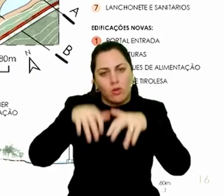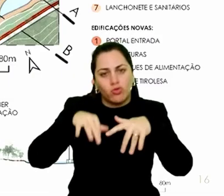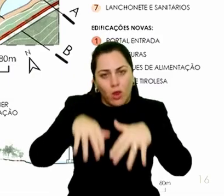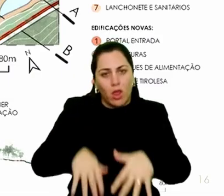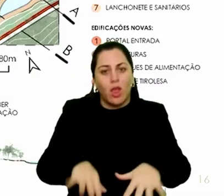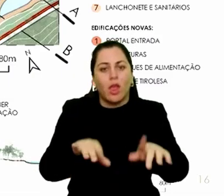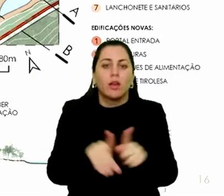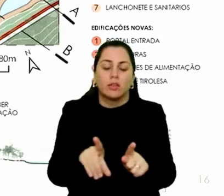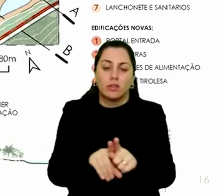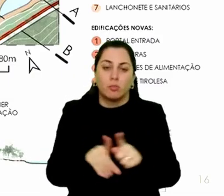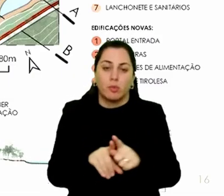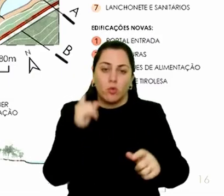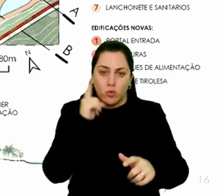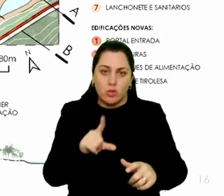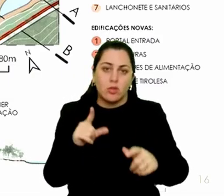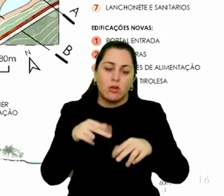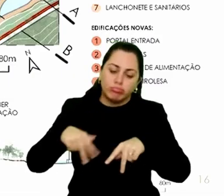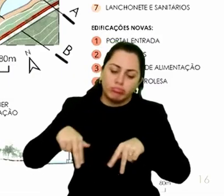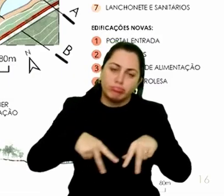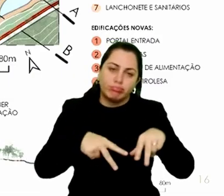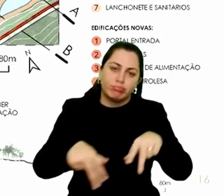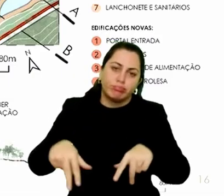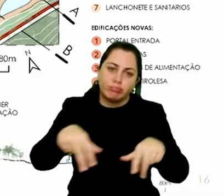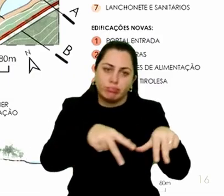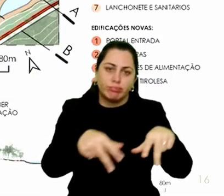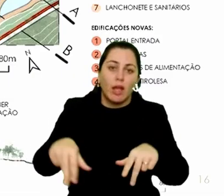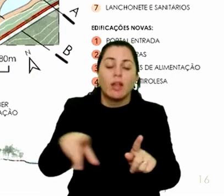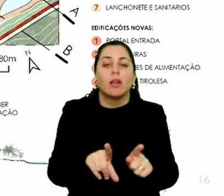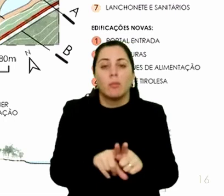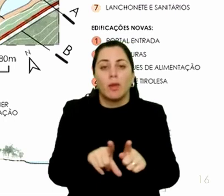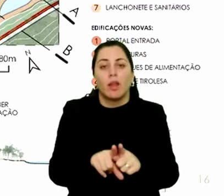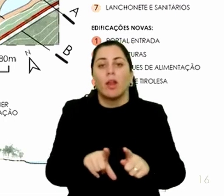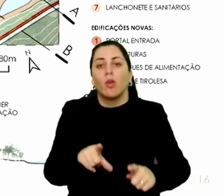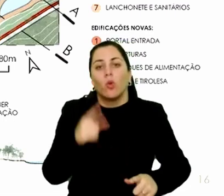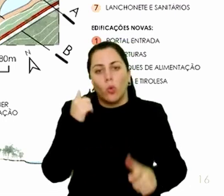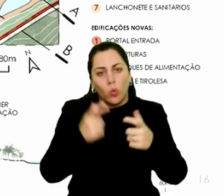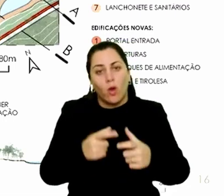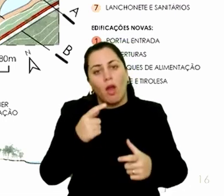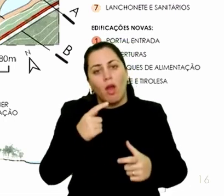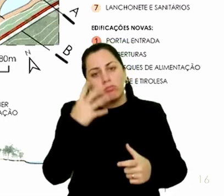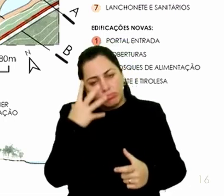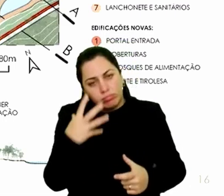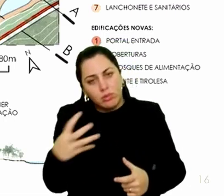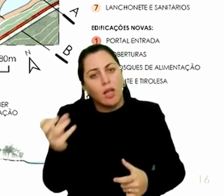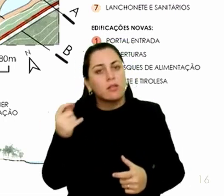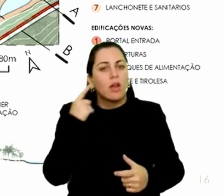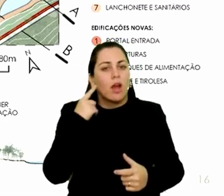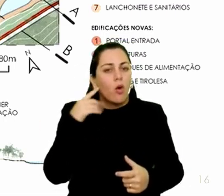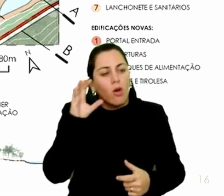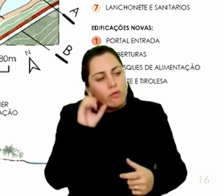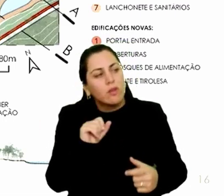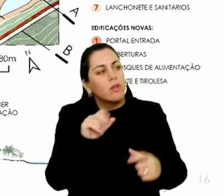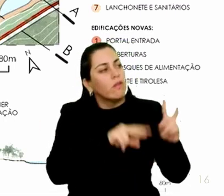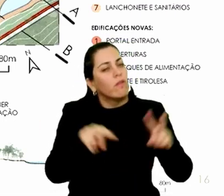para esse caminhar ao longo do trajeto, para que a pessoa seja ali mais um atrativo visual, sonoro, que possa